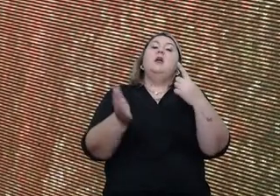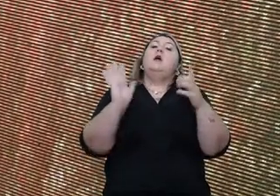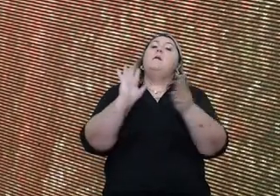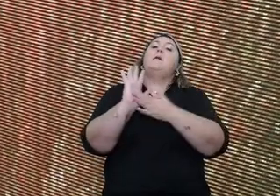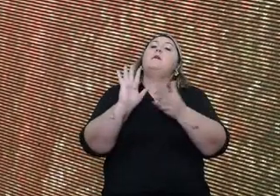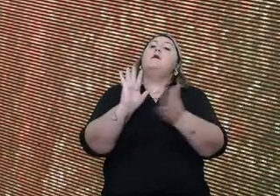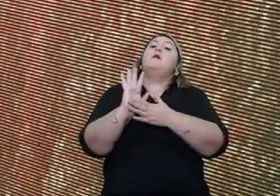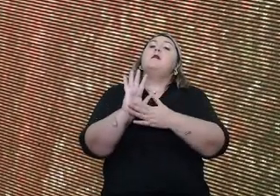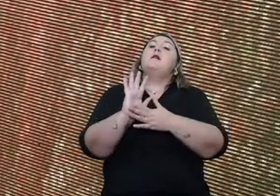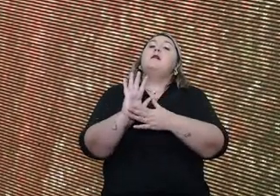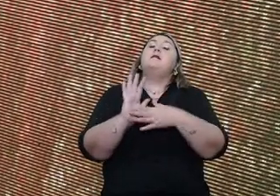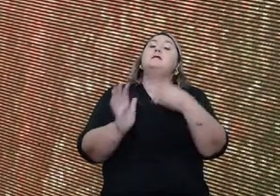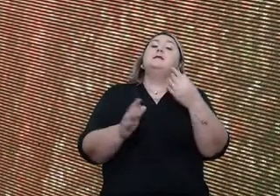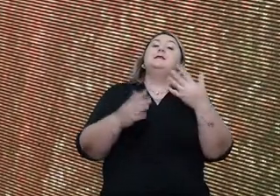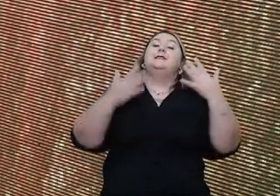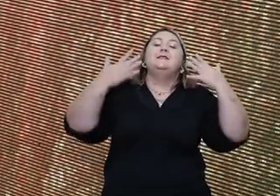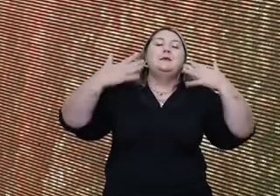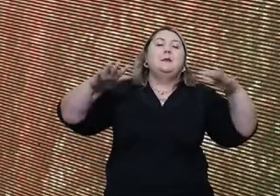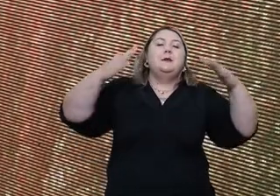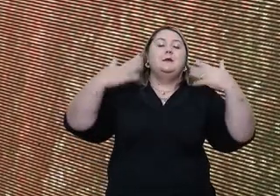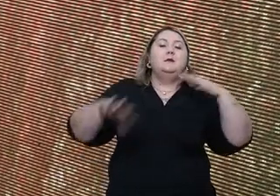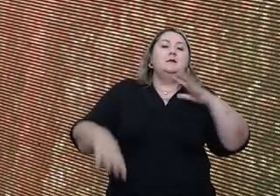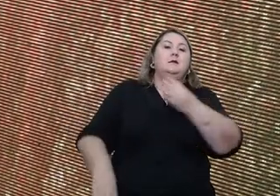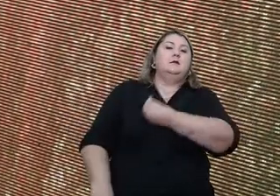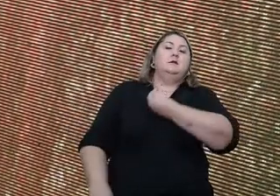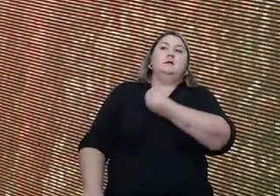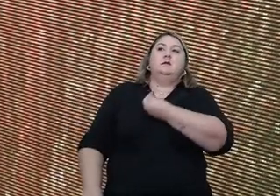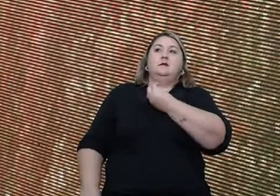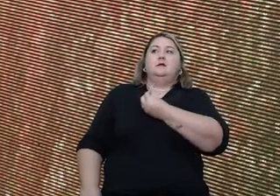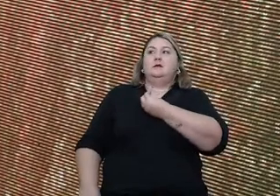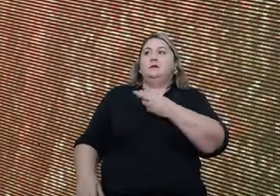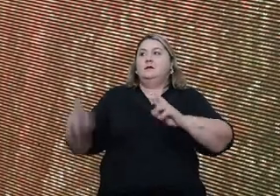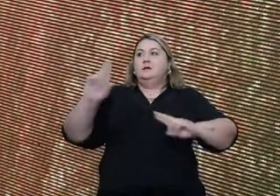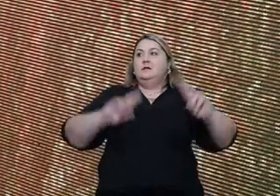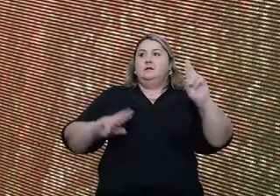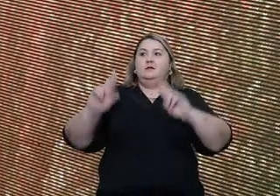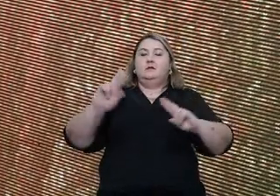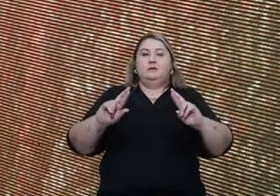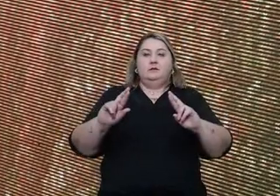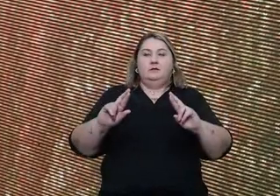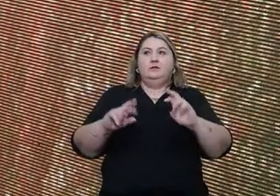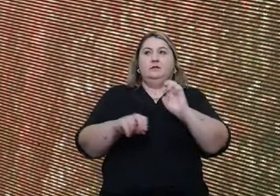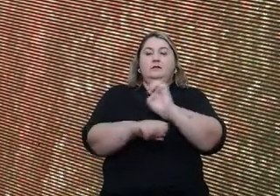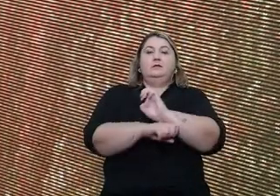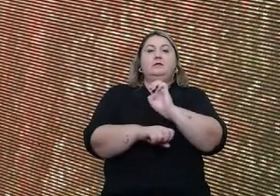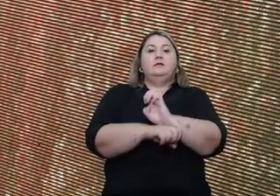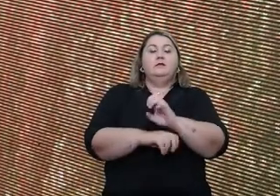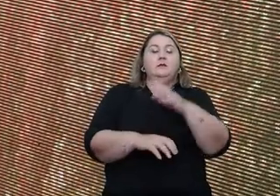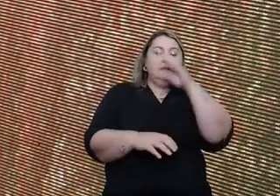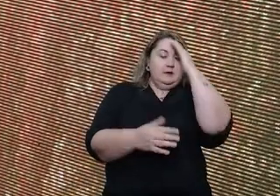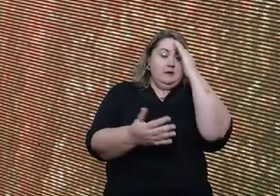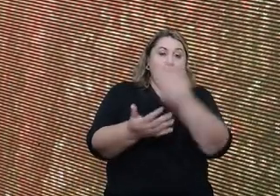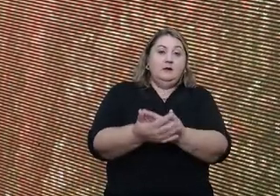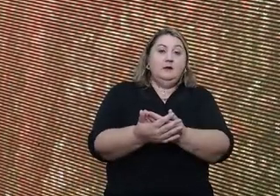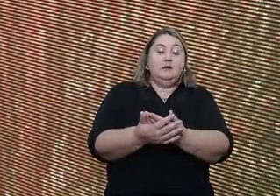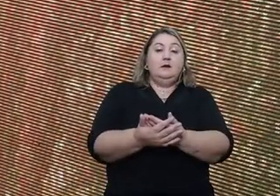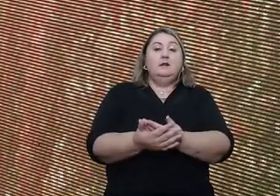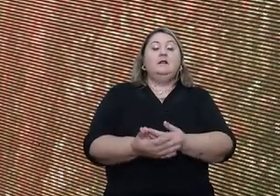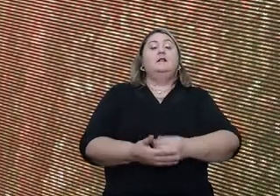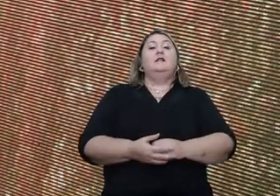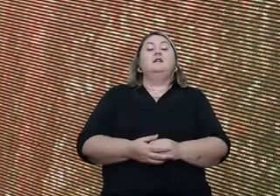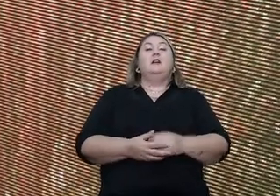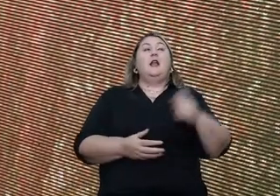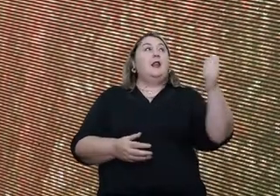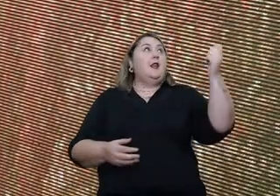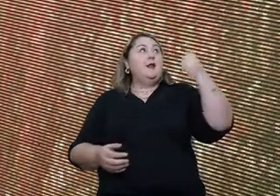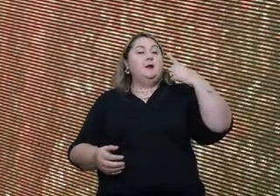mesmo, celebrar a vida, retomar a energia, a esperança, olhar para frente nessa luz que